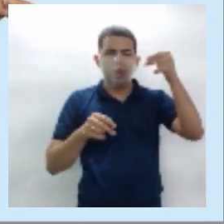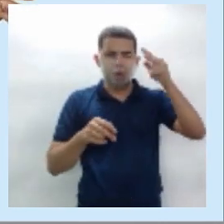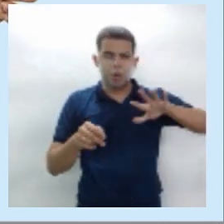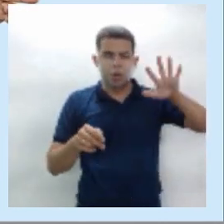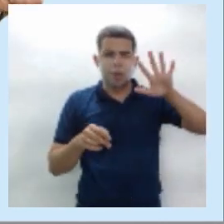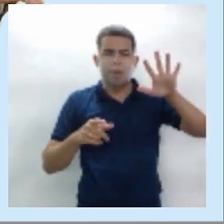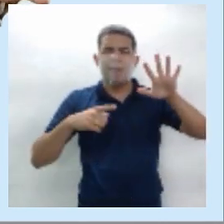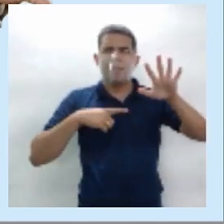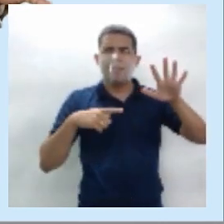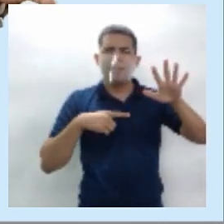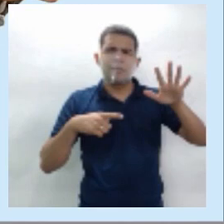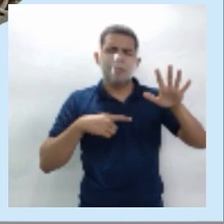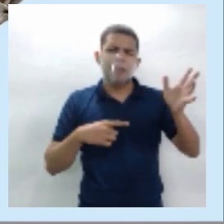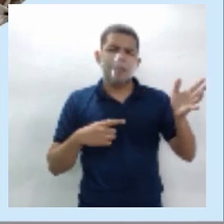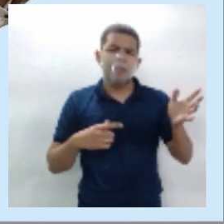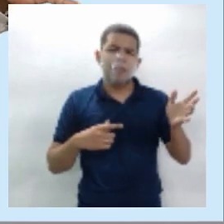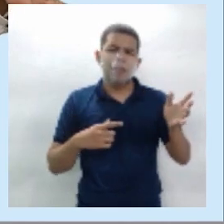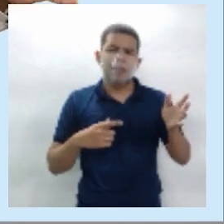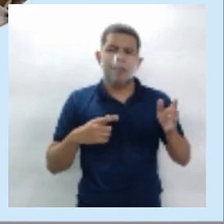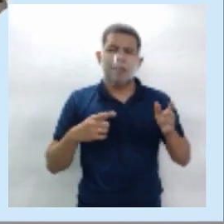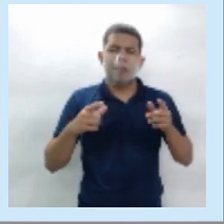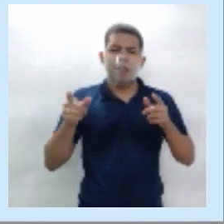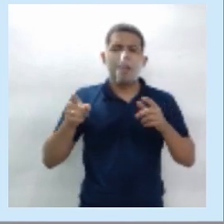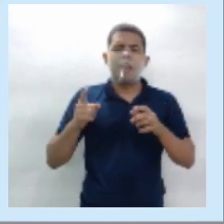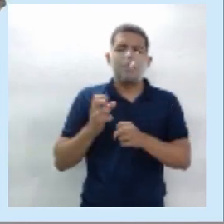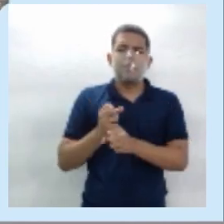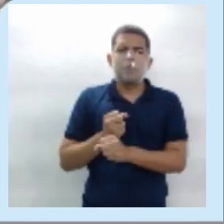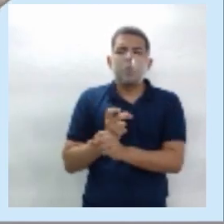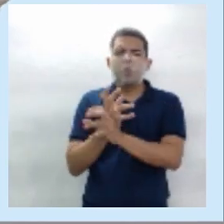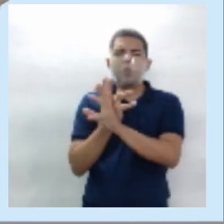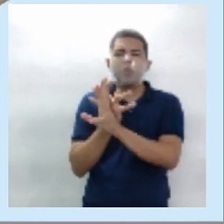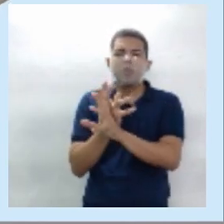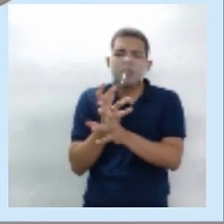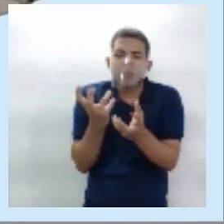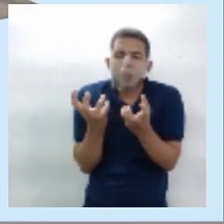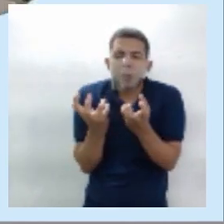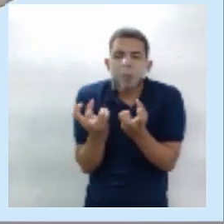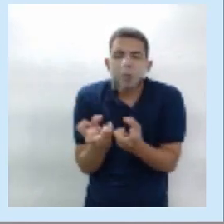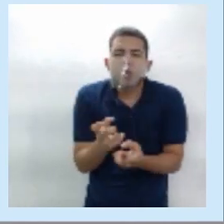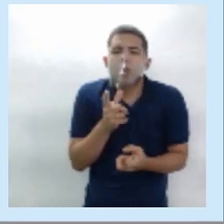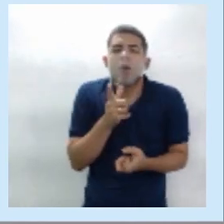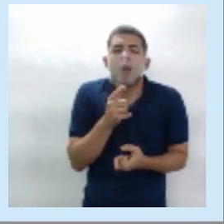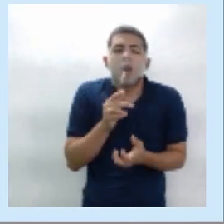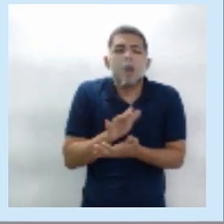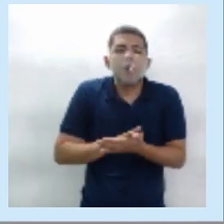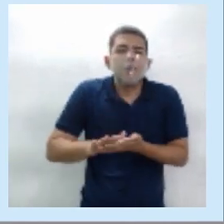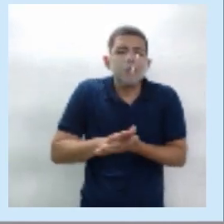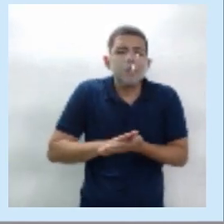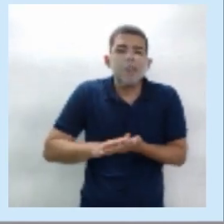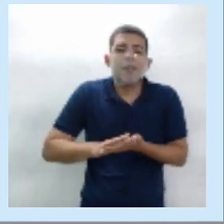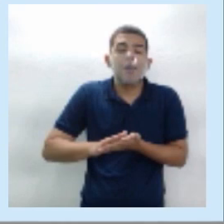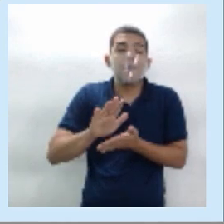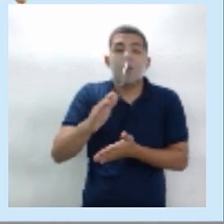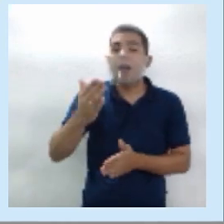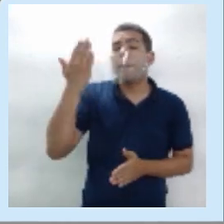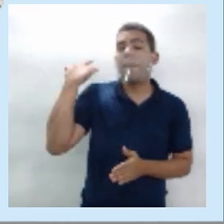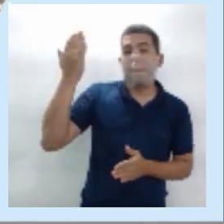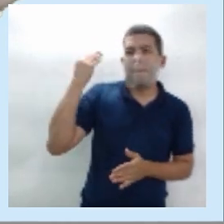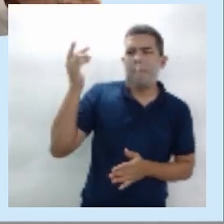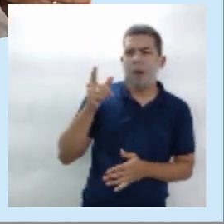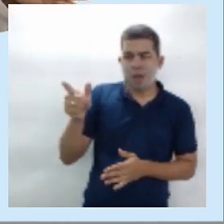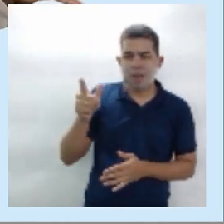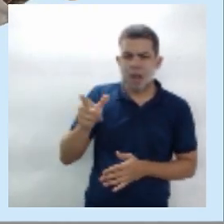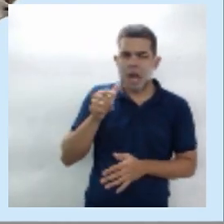onde ali era a seca, que não tem água, mas antes ali